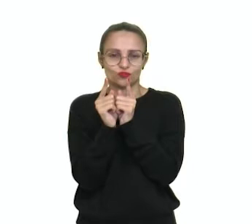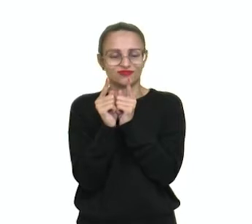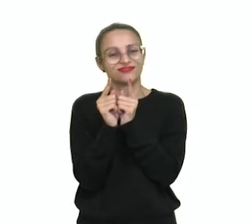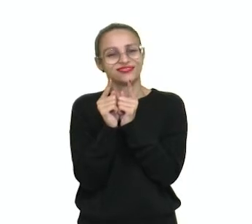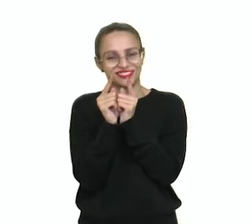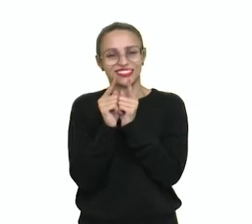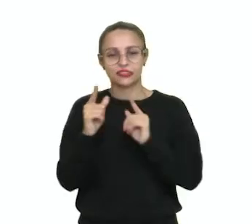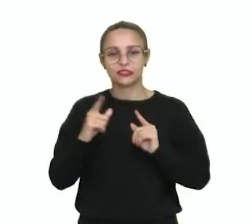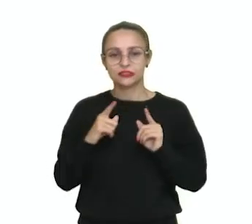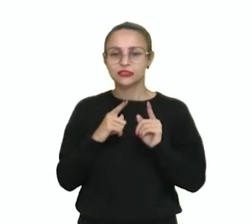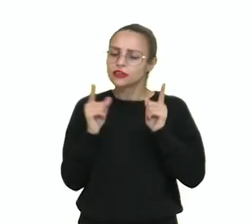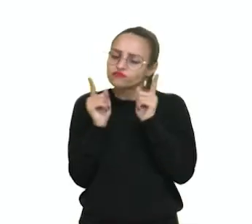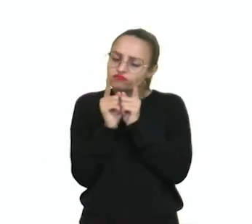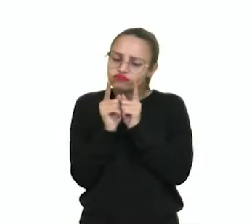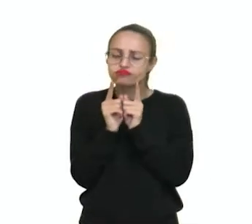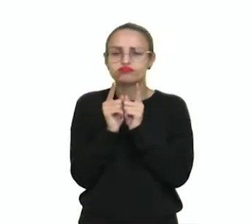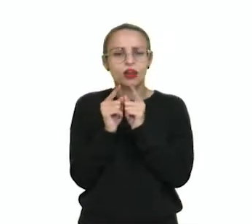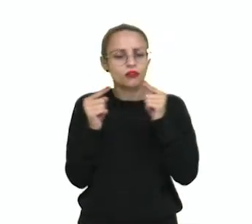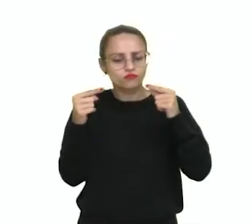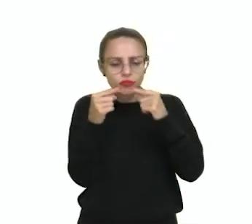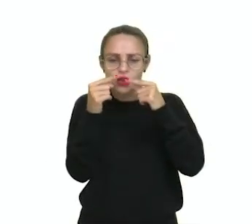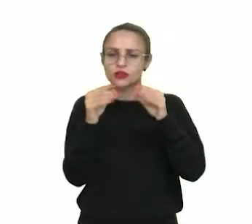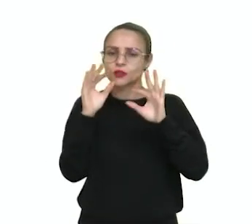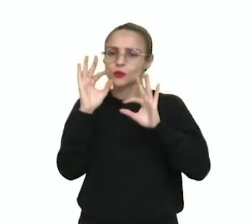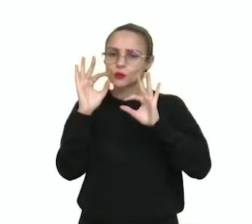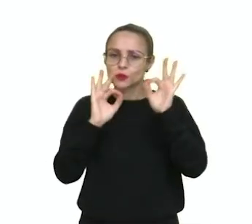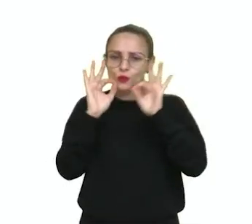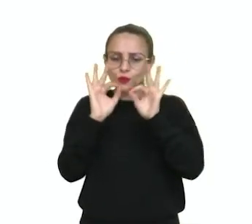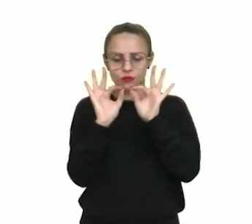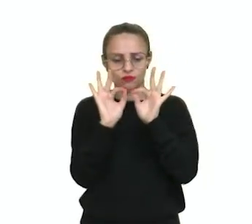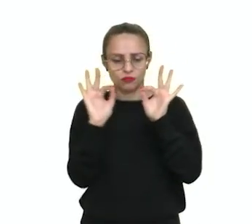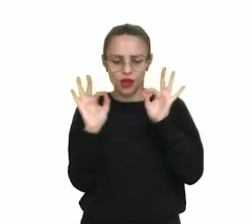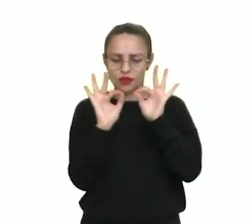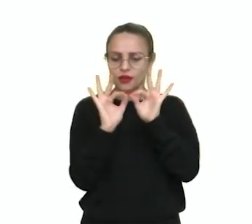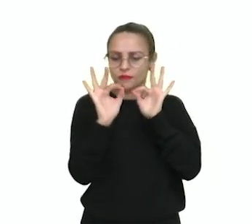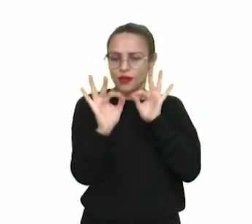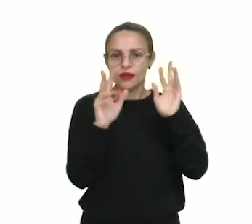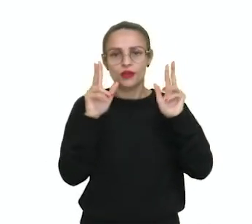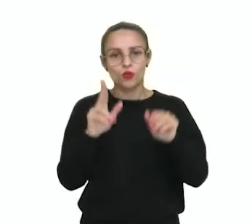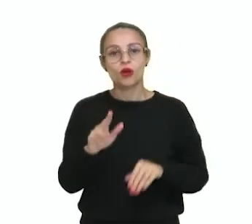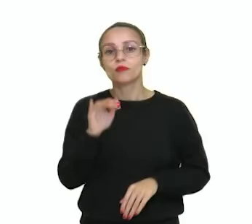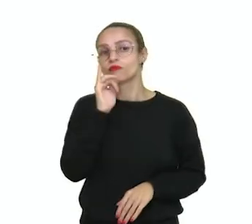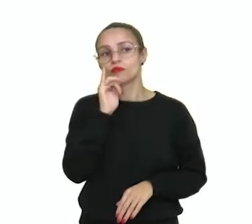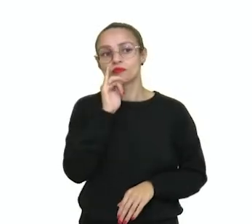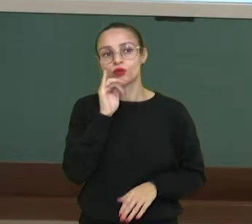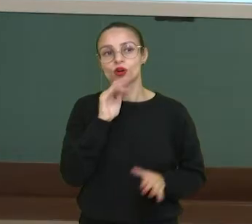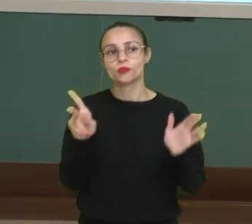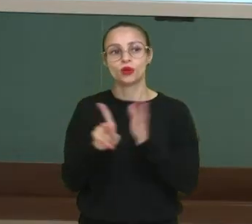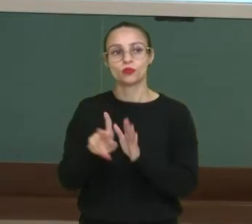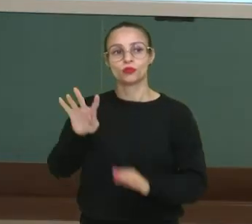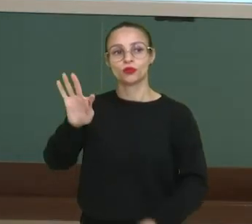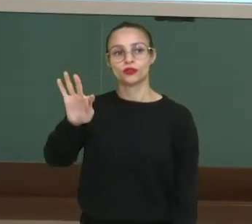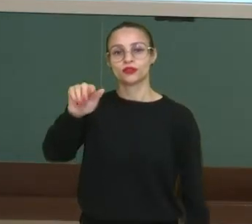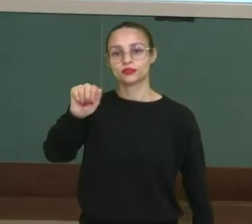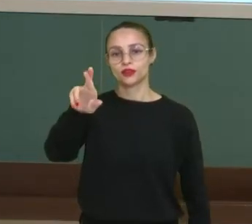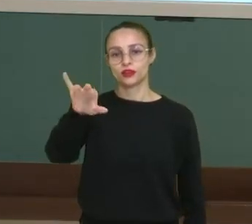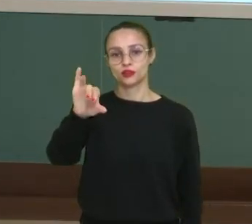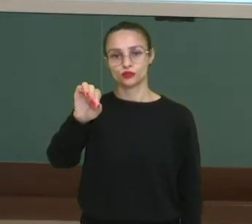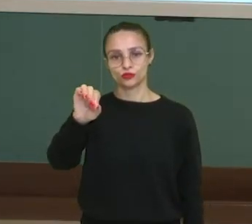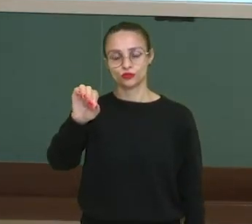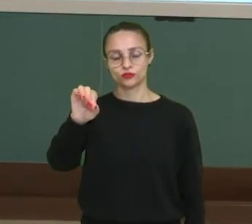possui largura proporcional ao seu comprimento. Os ossos do tarso, que fica